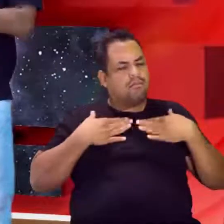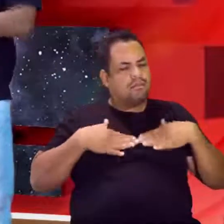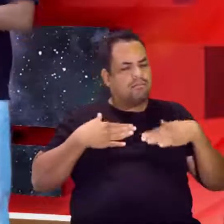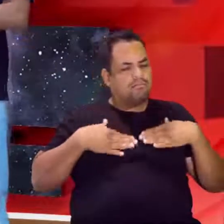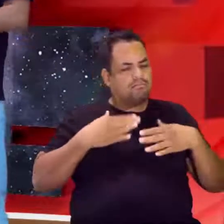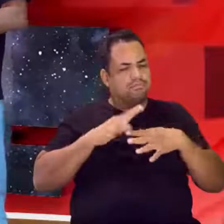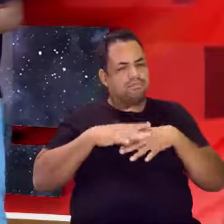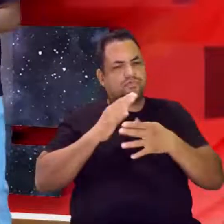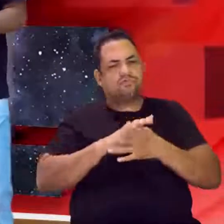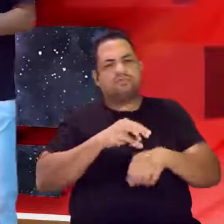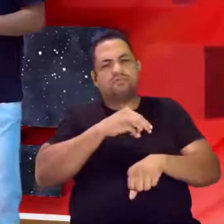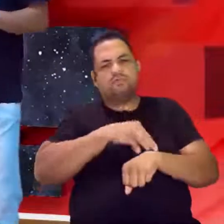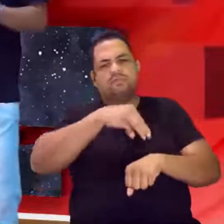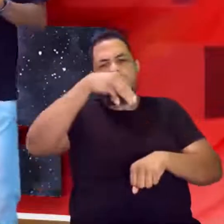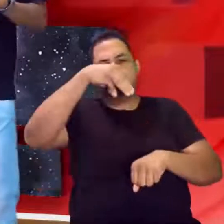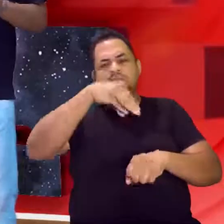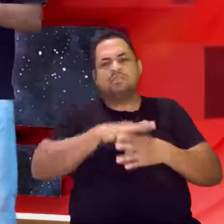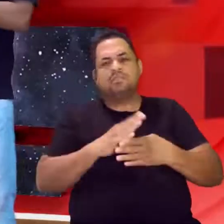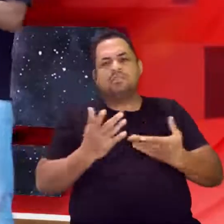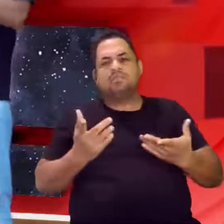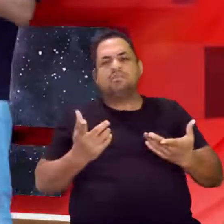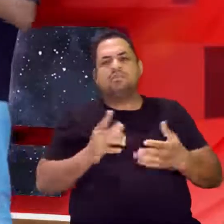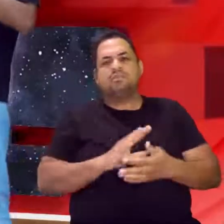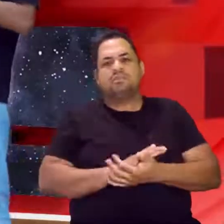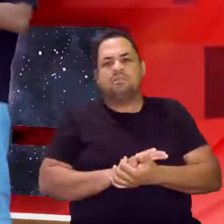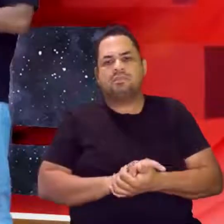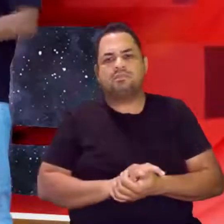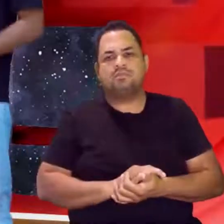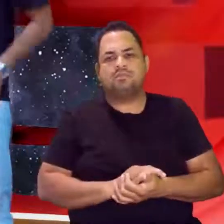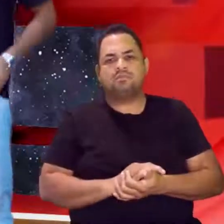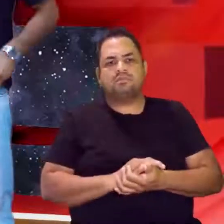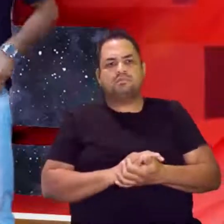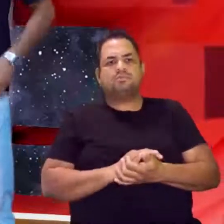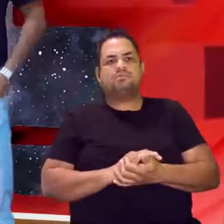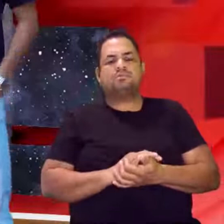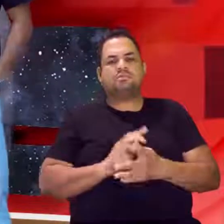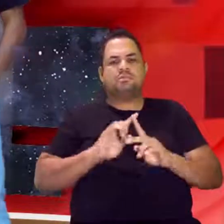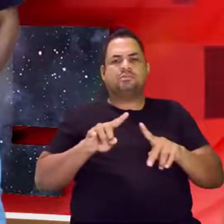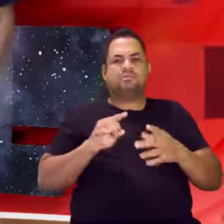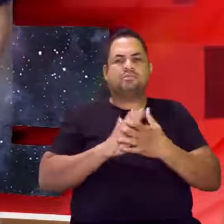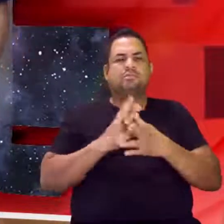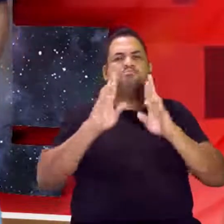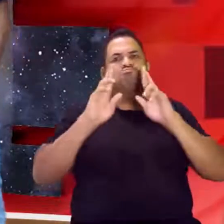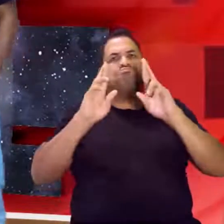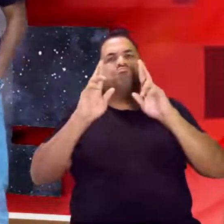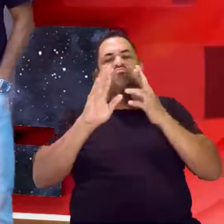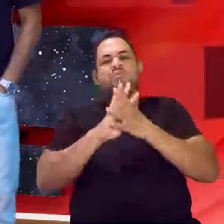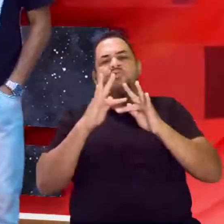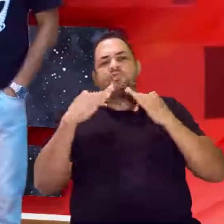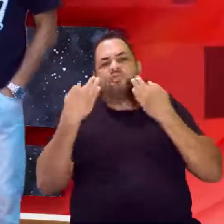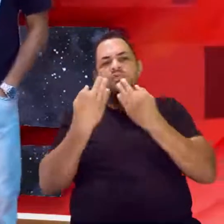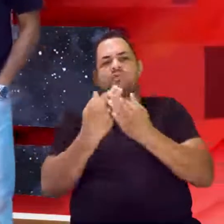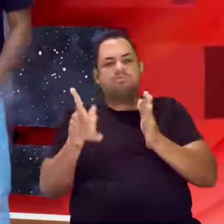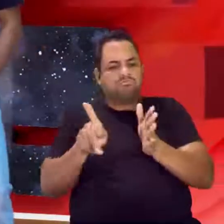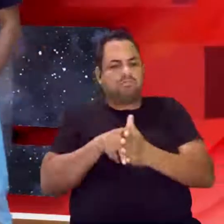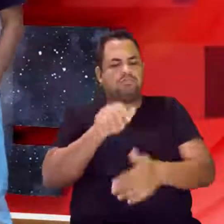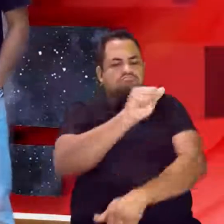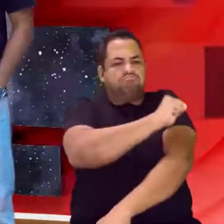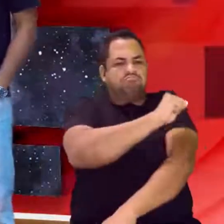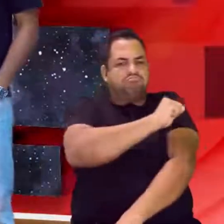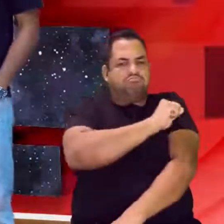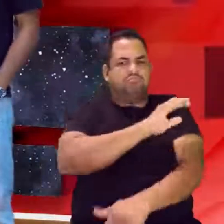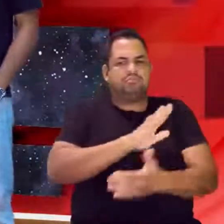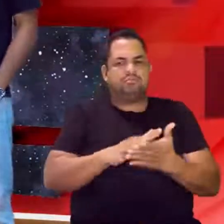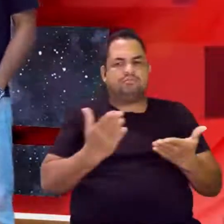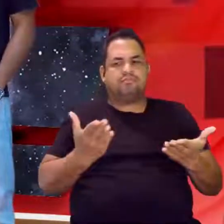ainda. Mas não sabe doutor, a diferença, ainda né? não. Mas para ele estudou, já isso, doutor, então né? se gera uma expectativa, né, dos familiares e do próprio aluno, né?